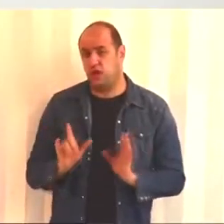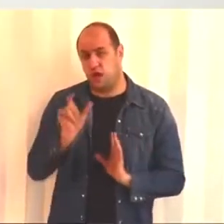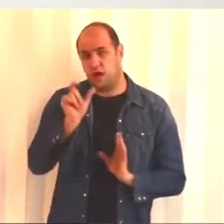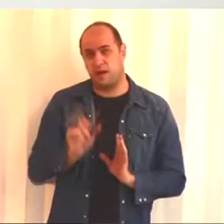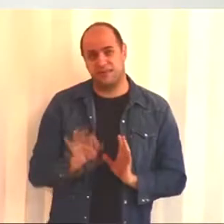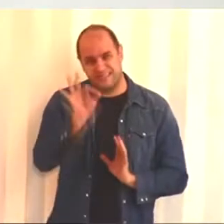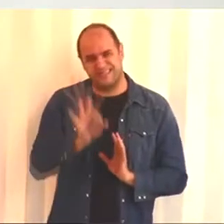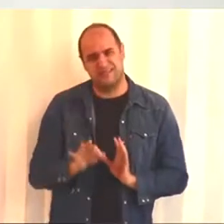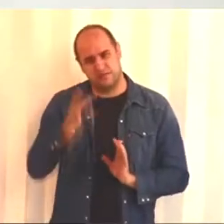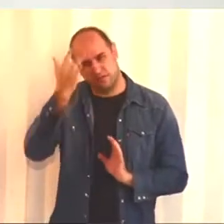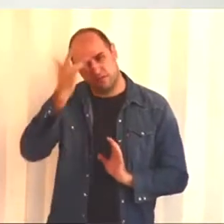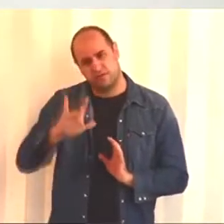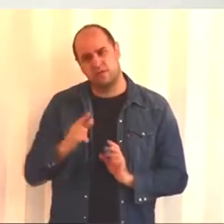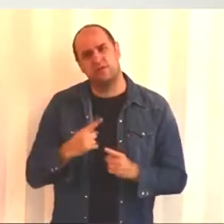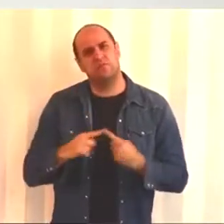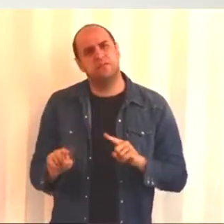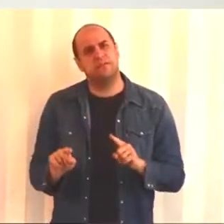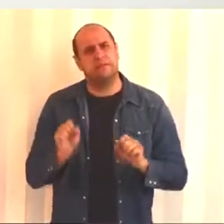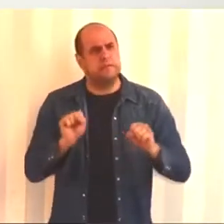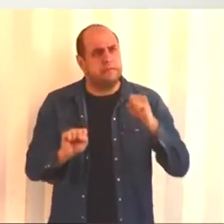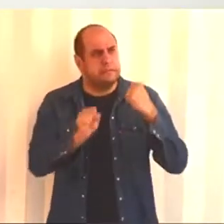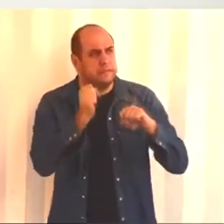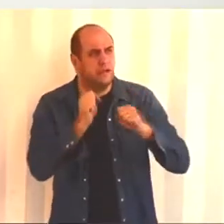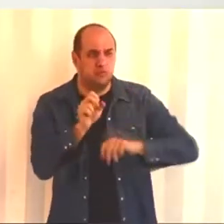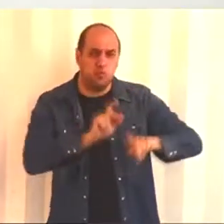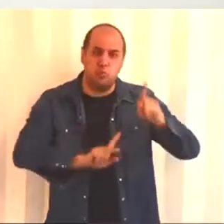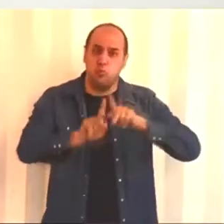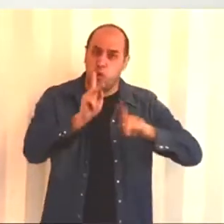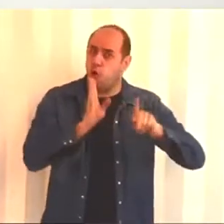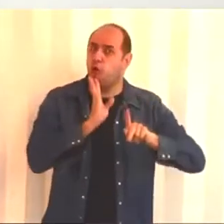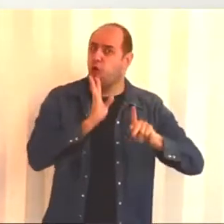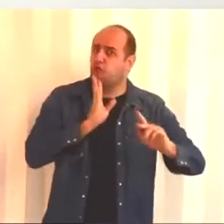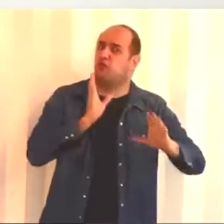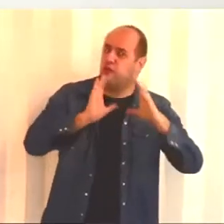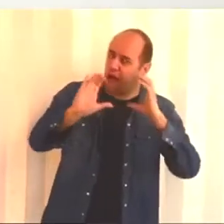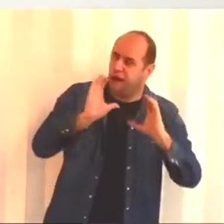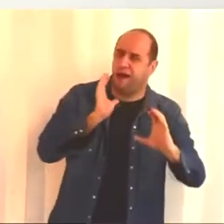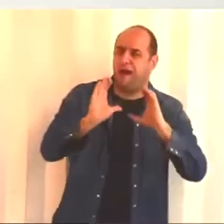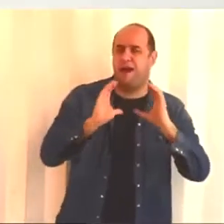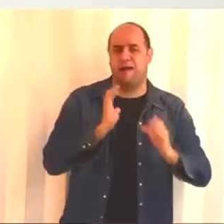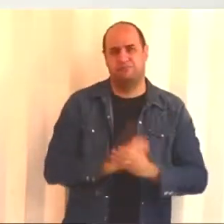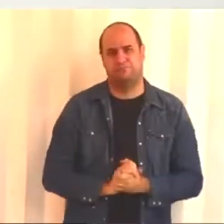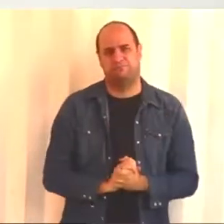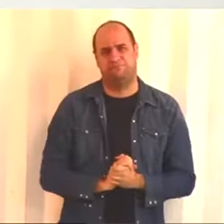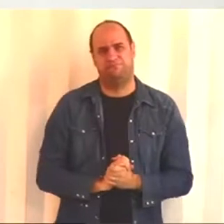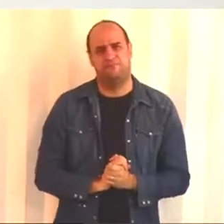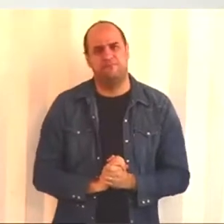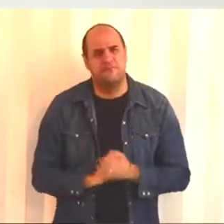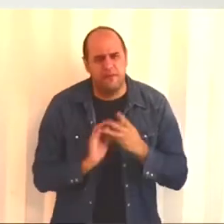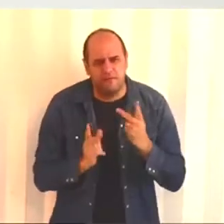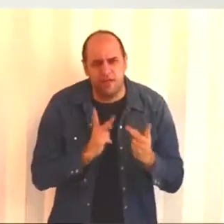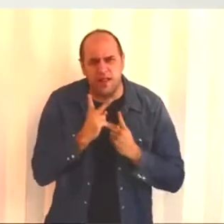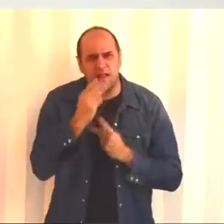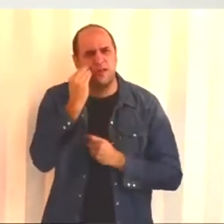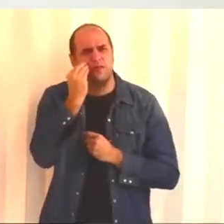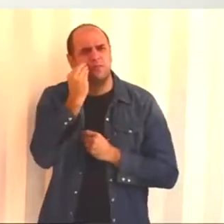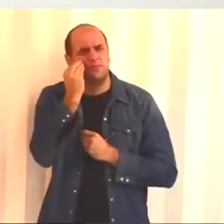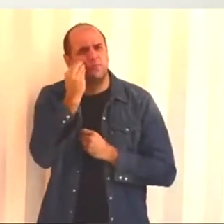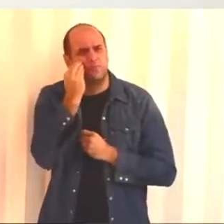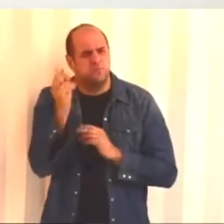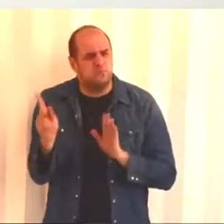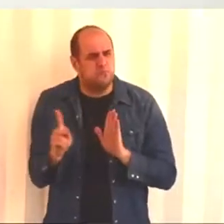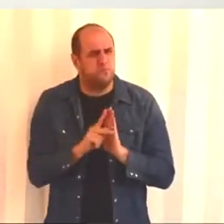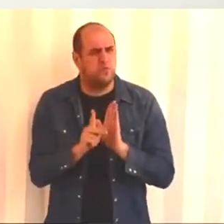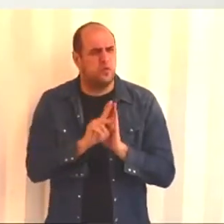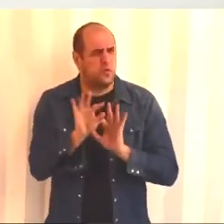da ministração, mas era um salmo entoado pelo povo de Deus. E ele está aqui falando como que uma experiência sua, pessoal, o